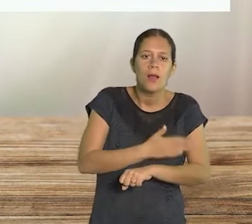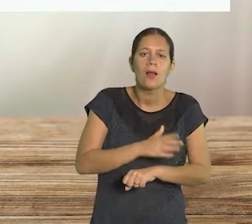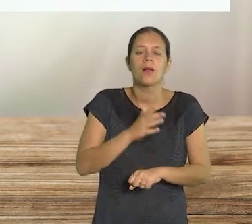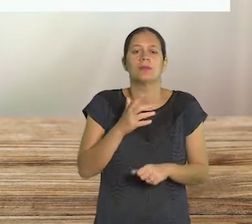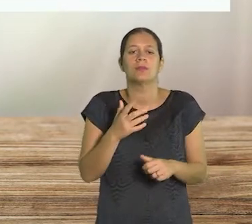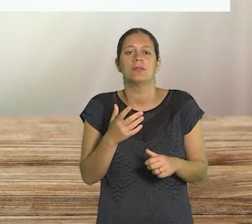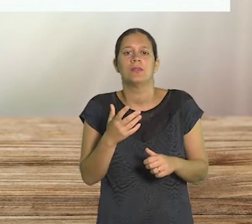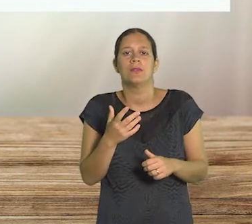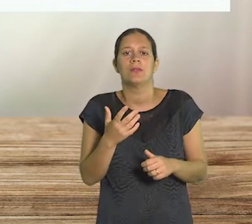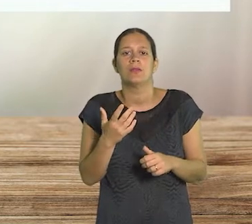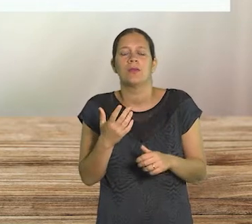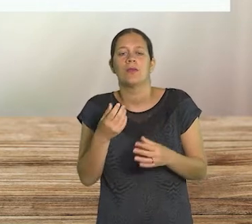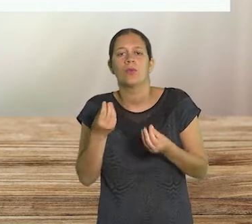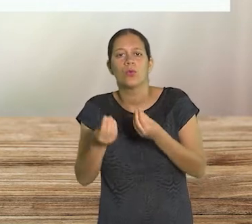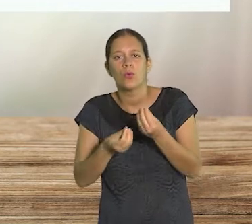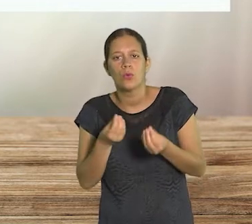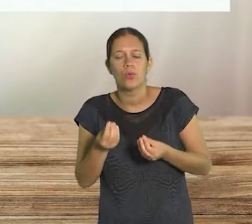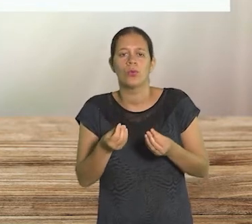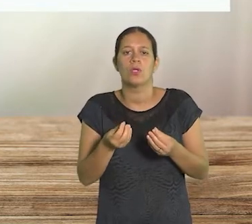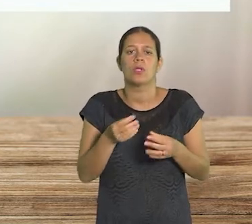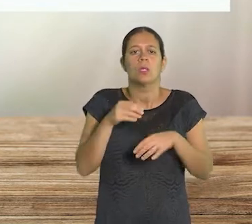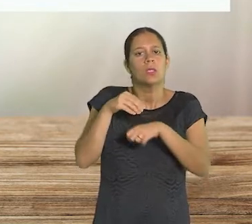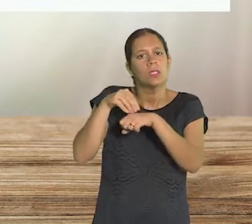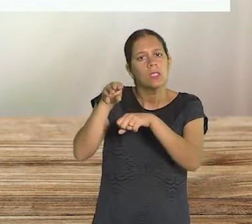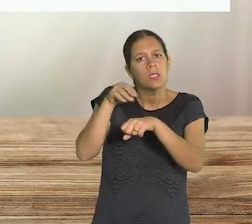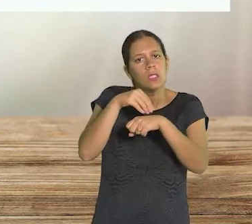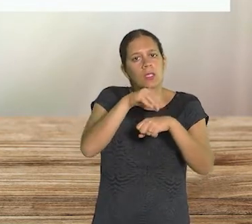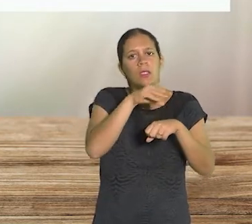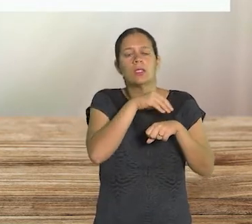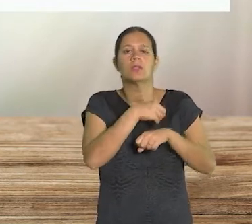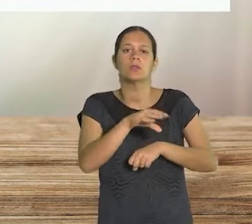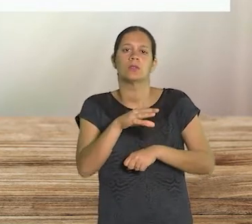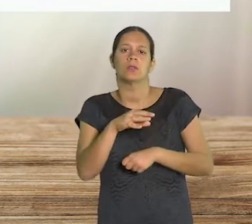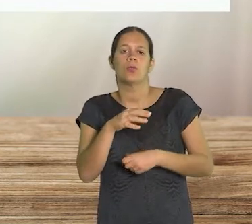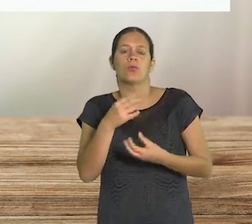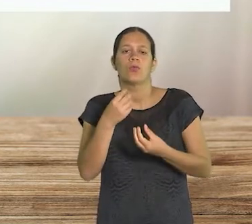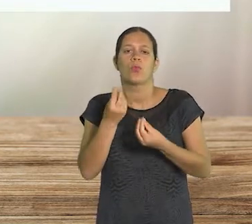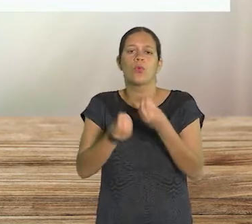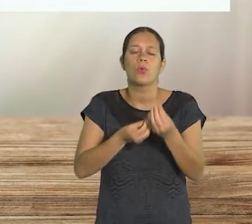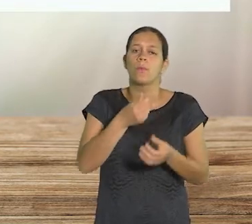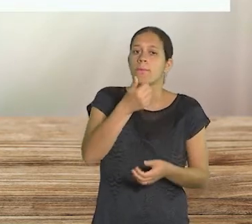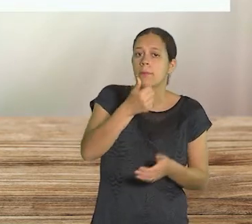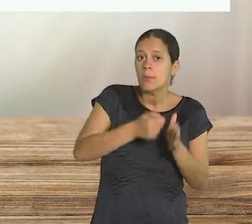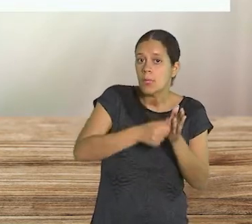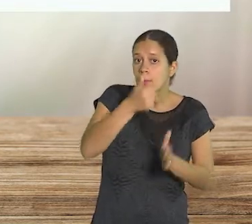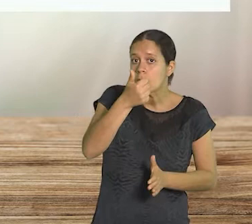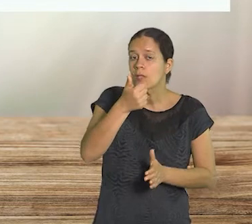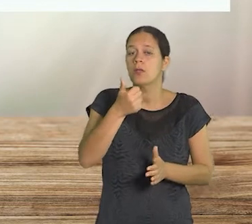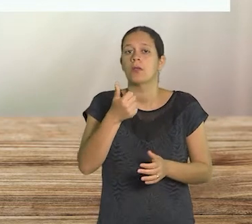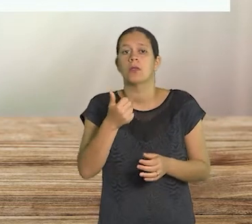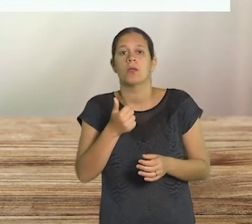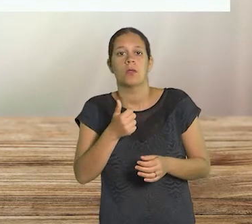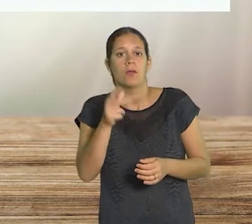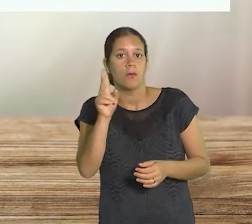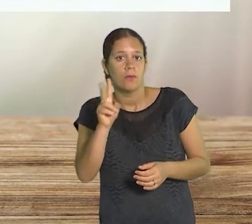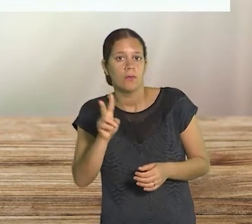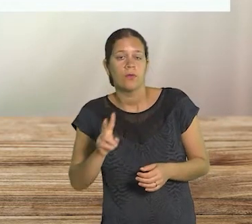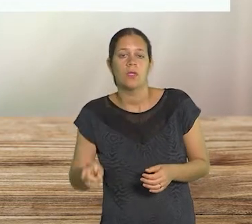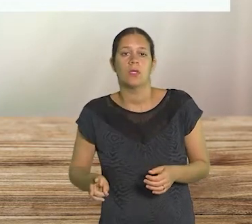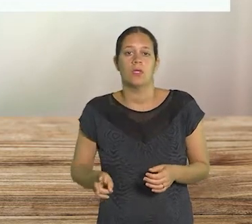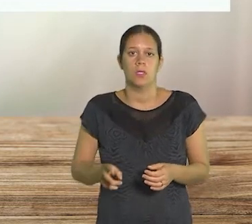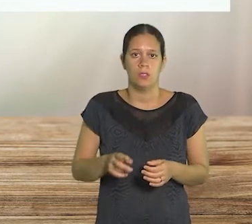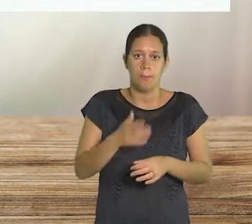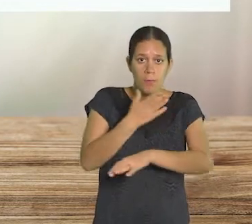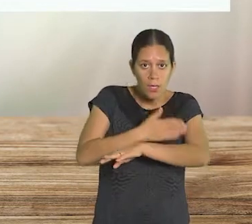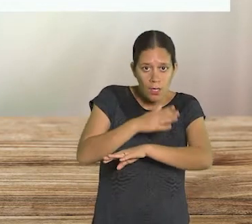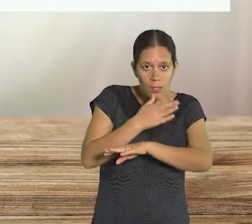do slackline, as categorias, dicas para os primeiros passos com o esporte, tá bom? E